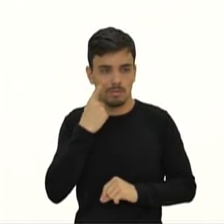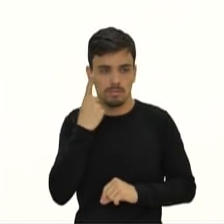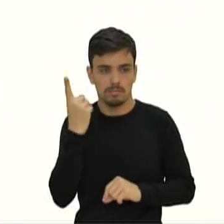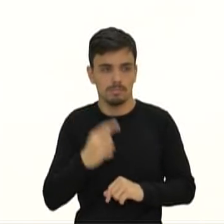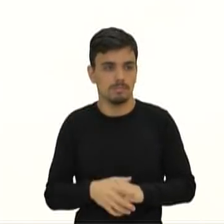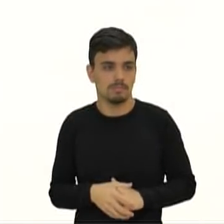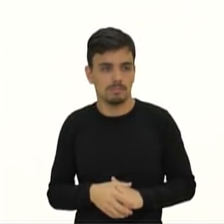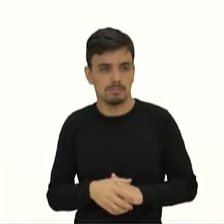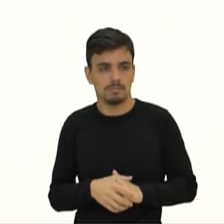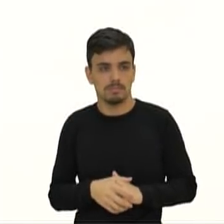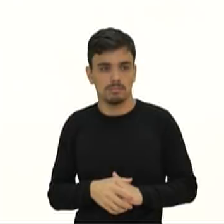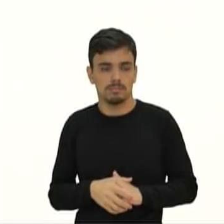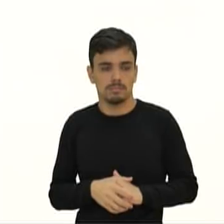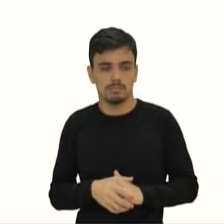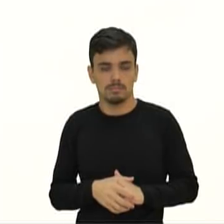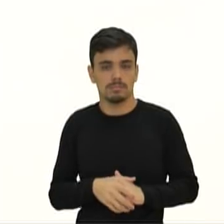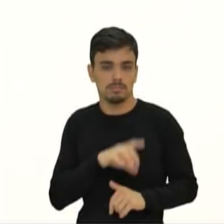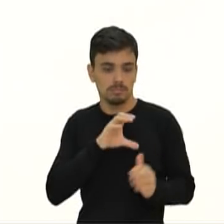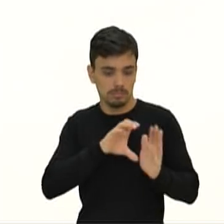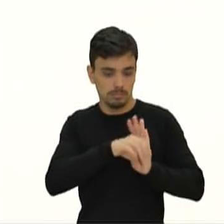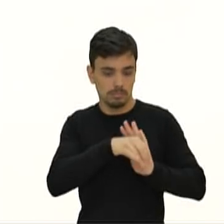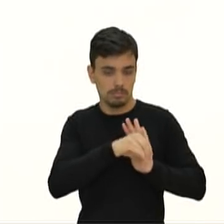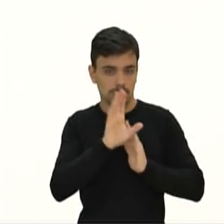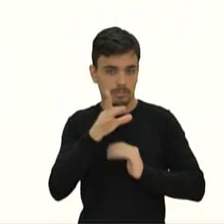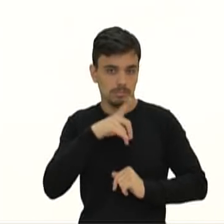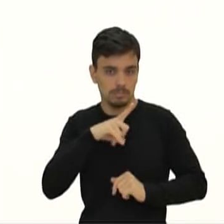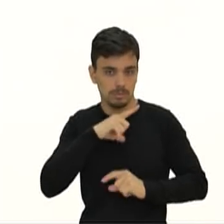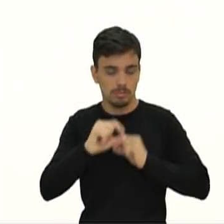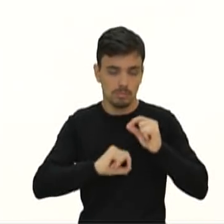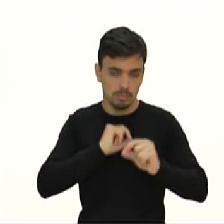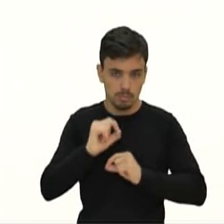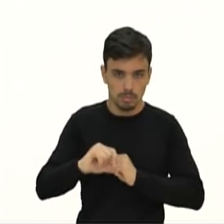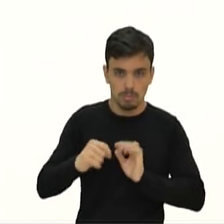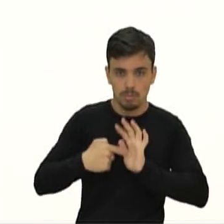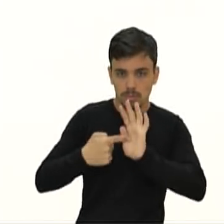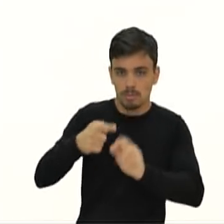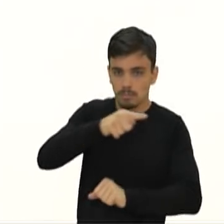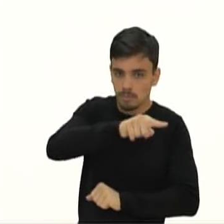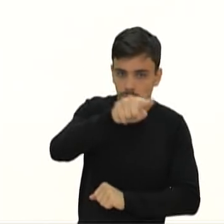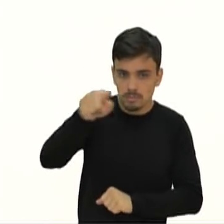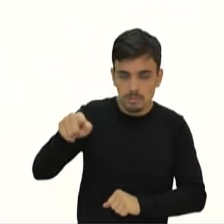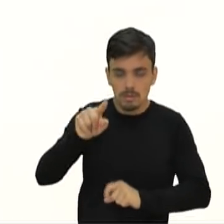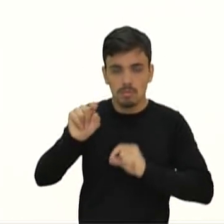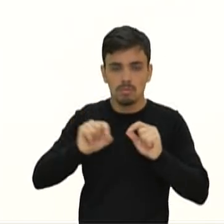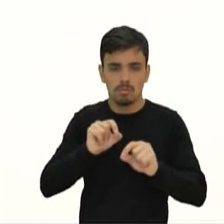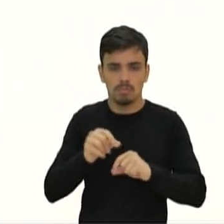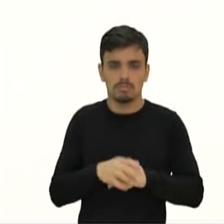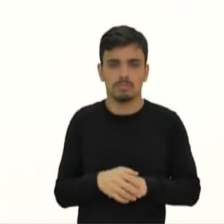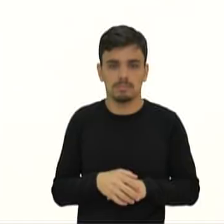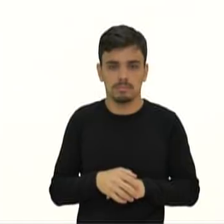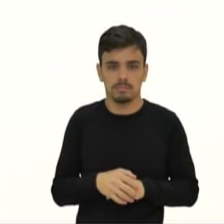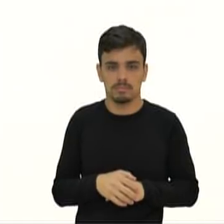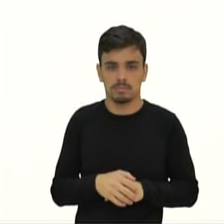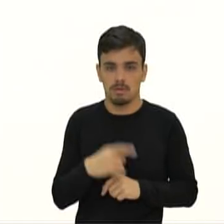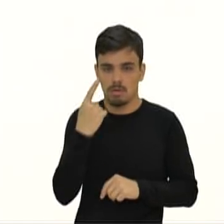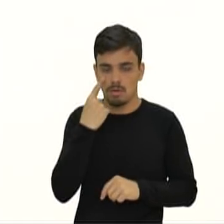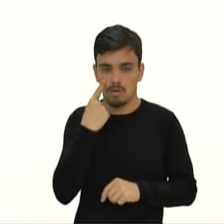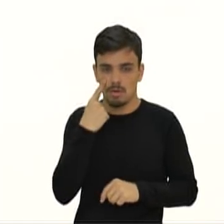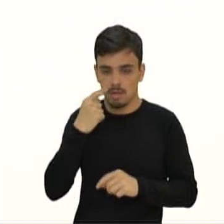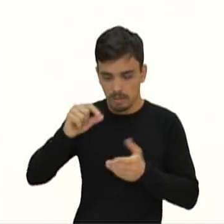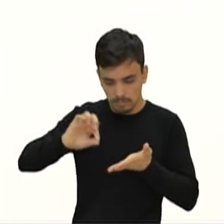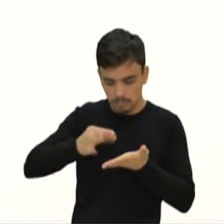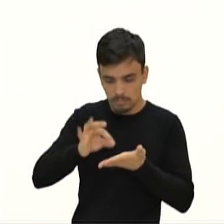estruturação do conceito que temos, aqui eu venho trazer para vocês alguns aparatos de agulhas gregas que